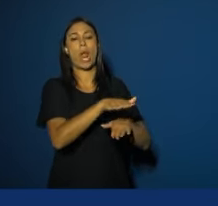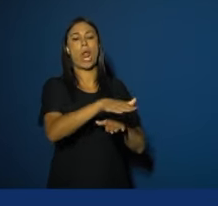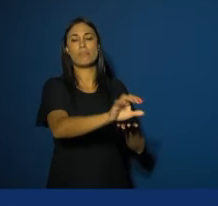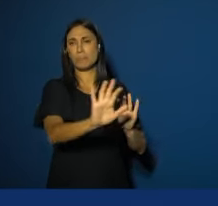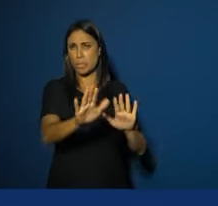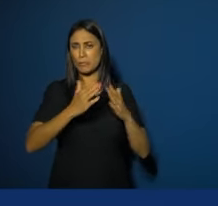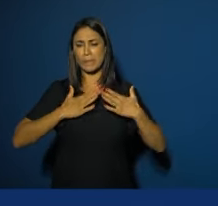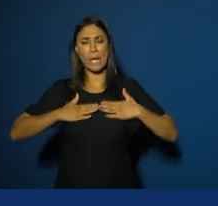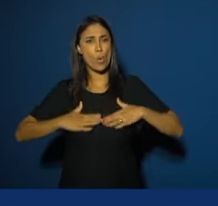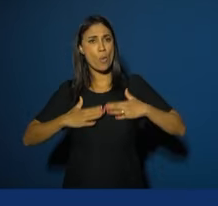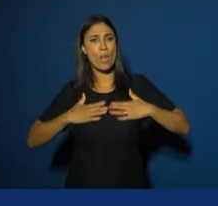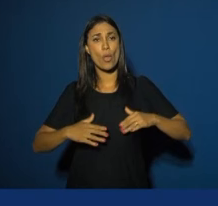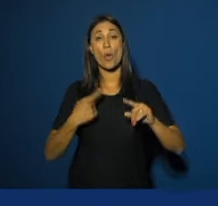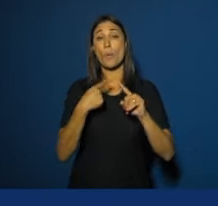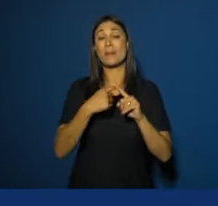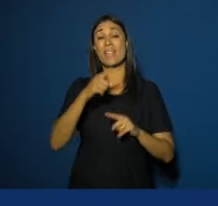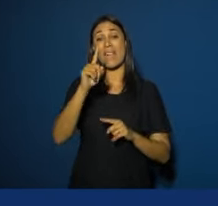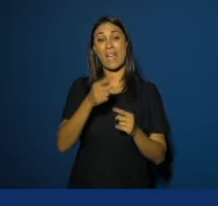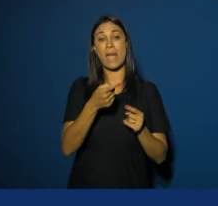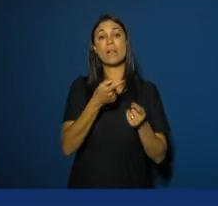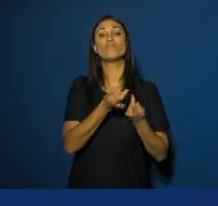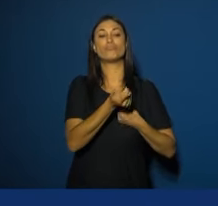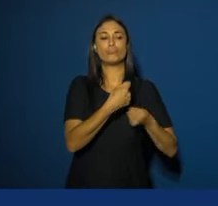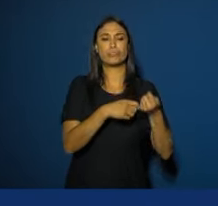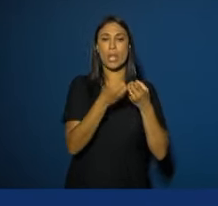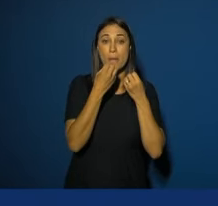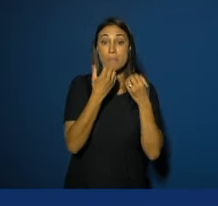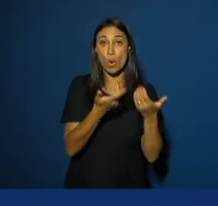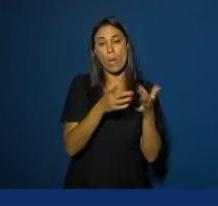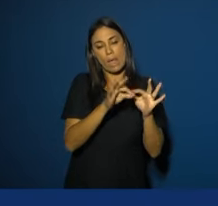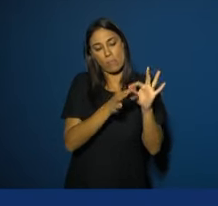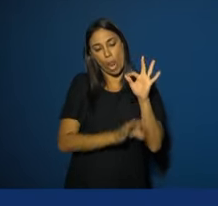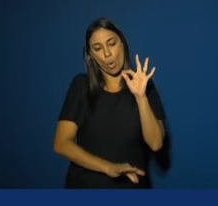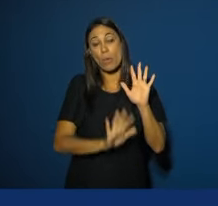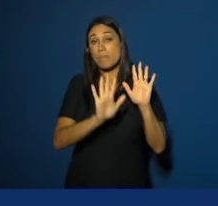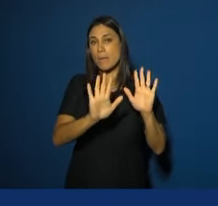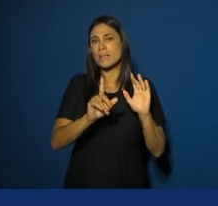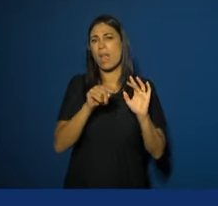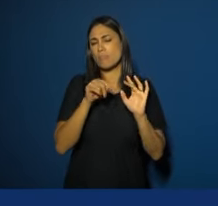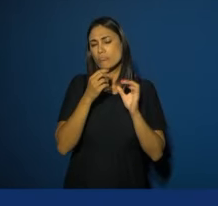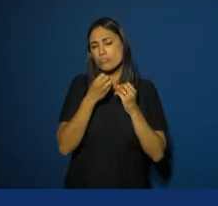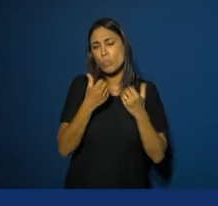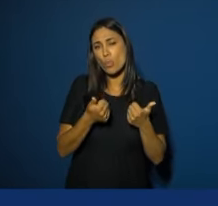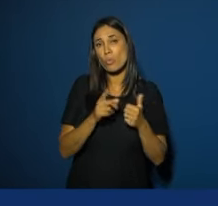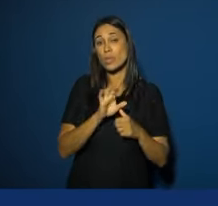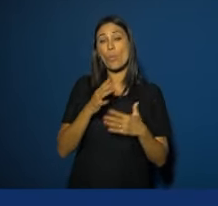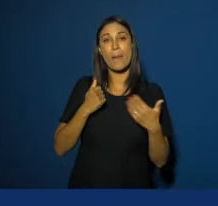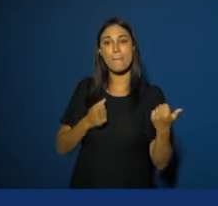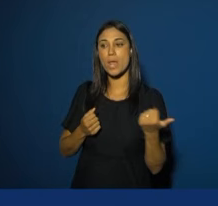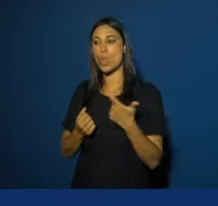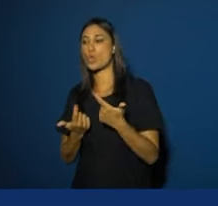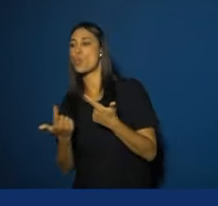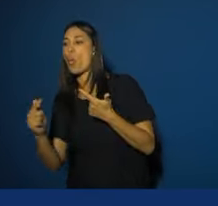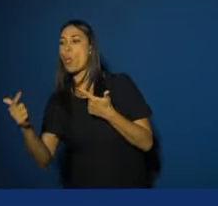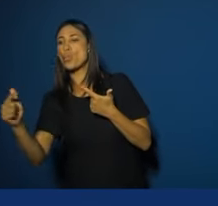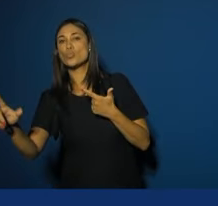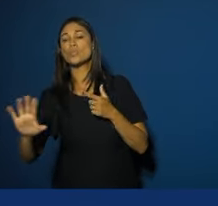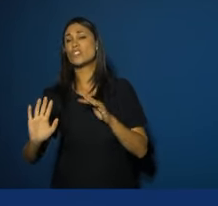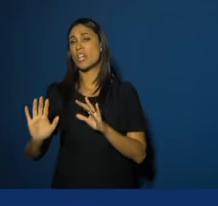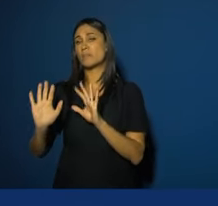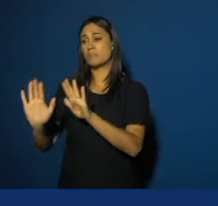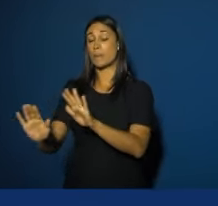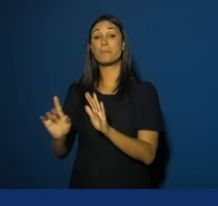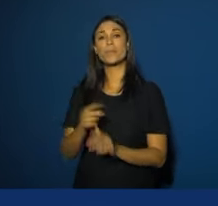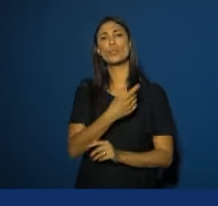tranquilo irmão porque negócio é bom é longo mas é bom né não é melhor do que que os outros que estão colocados